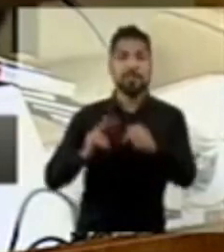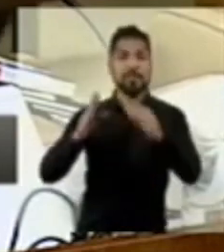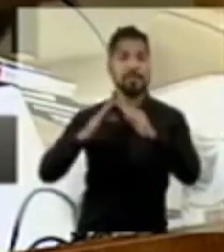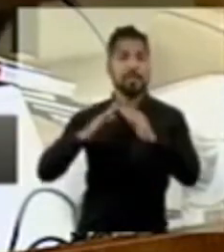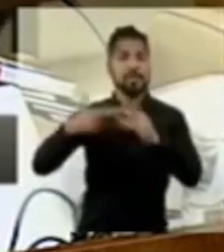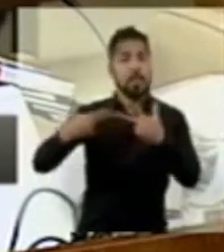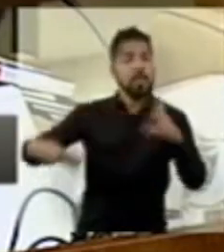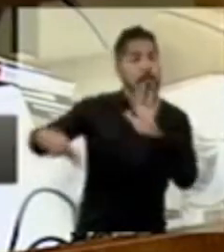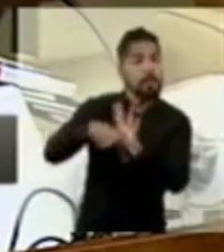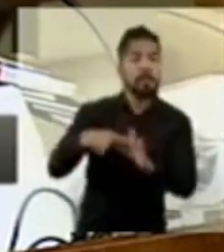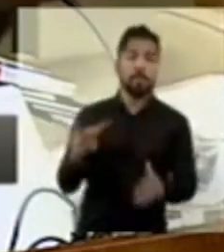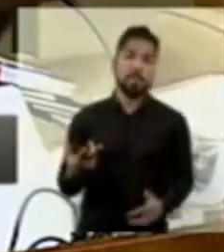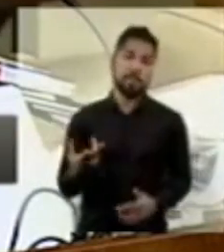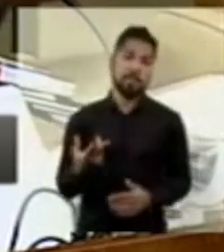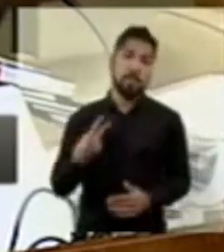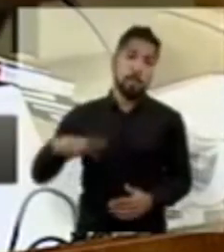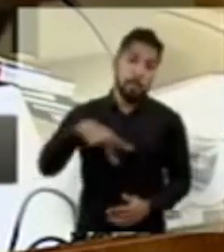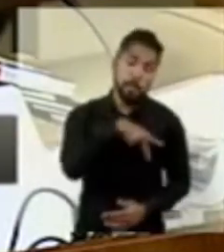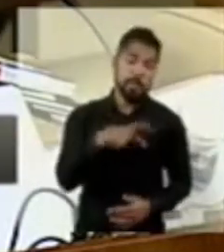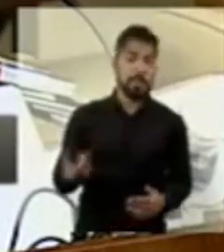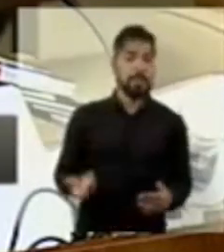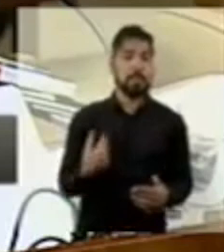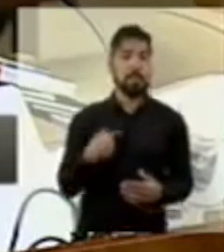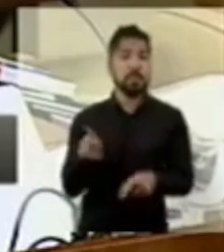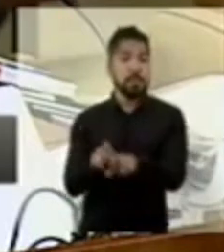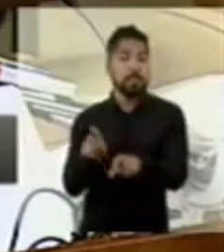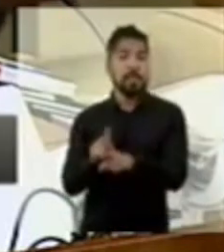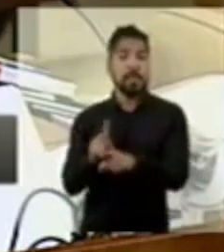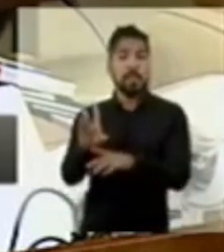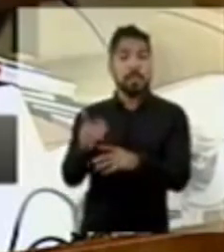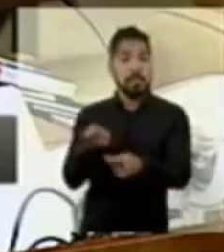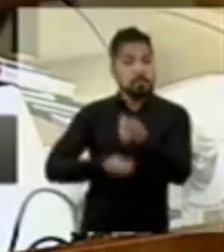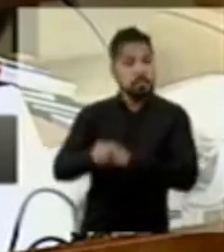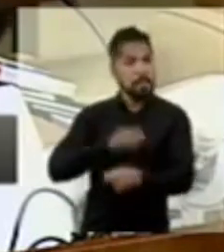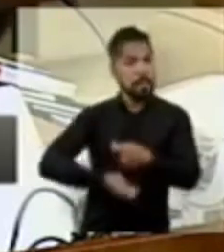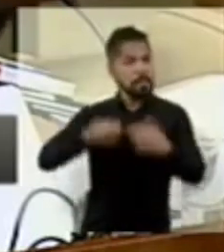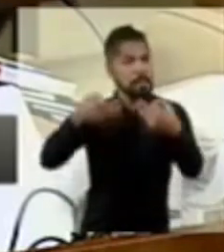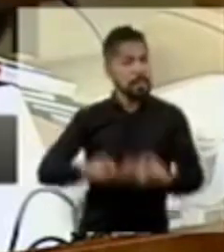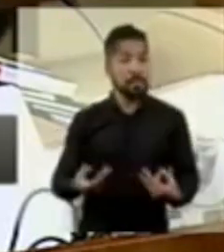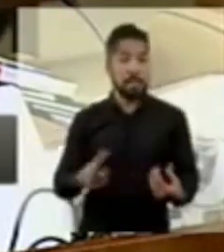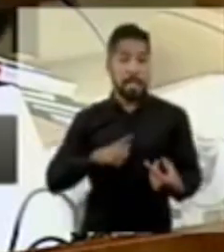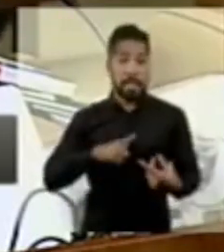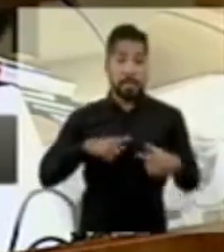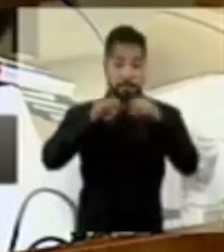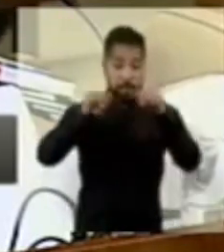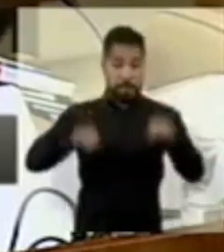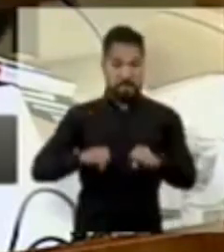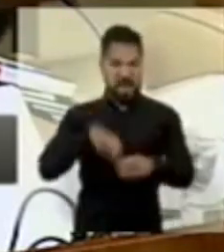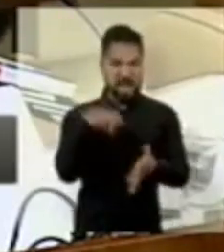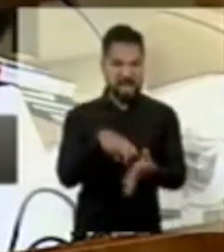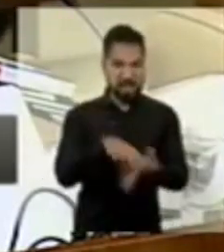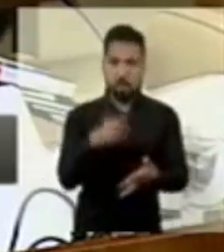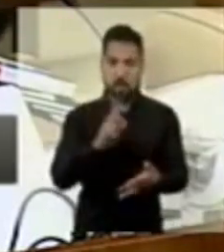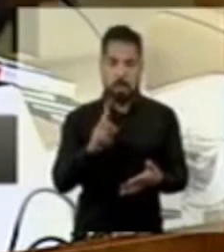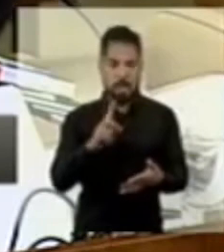a proteção do patrimônio privado a probidade administrativa tanto quando você tem um sistema punitivo não é idéia de